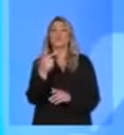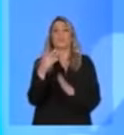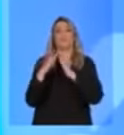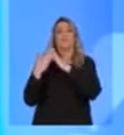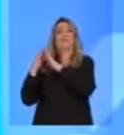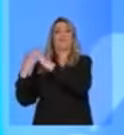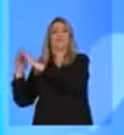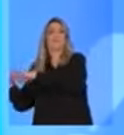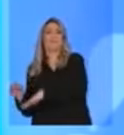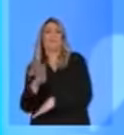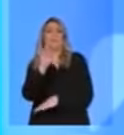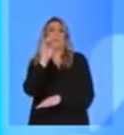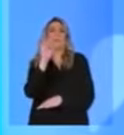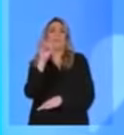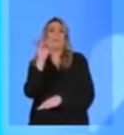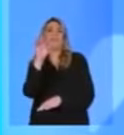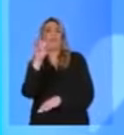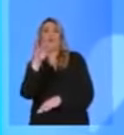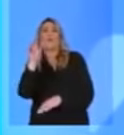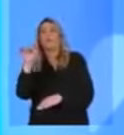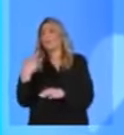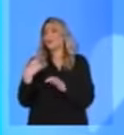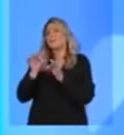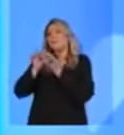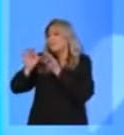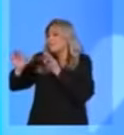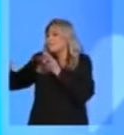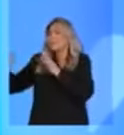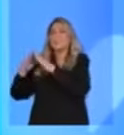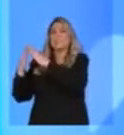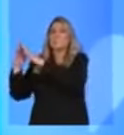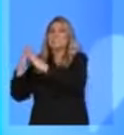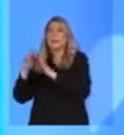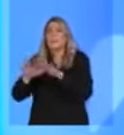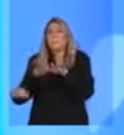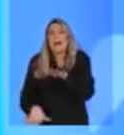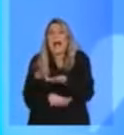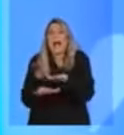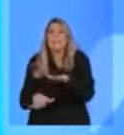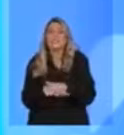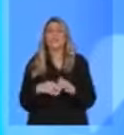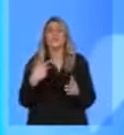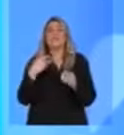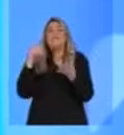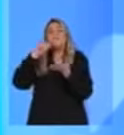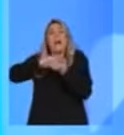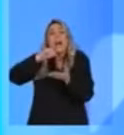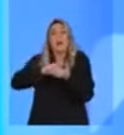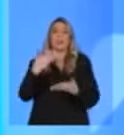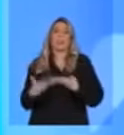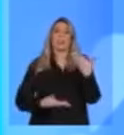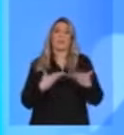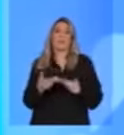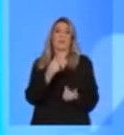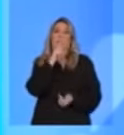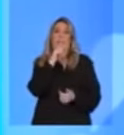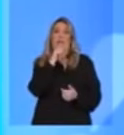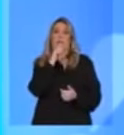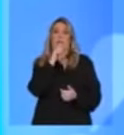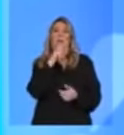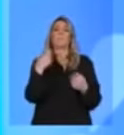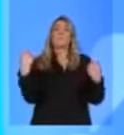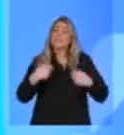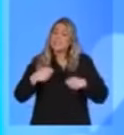como Fazenda Botafogo acaria Honório Gurgel os índices são ainda mais baixos por isso essas duas áreas são prioritárias pra gente diminuir